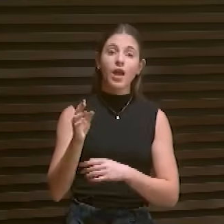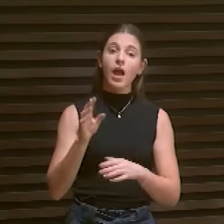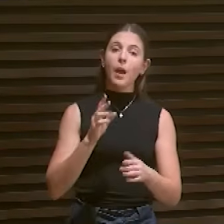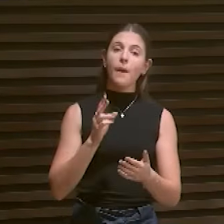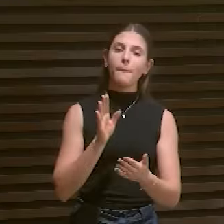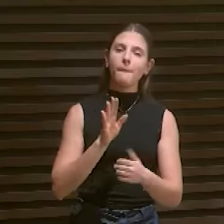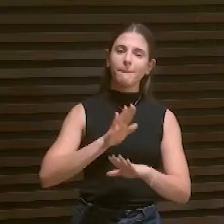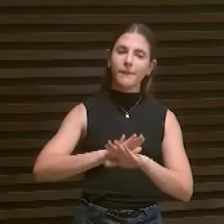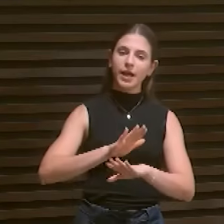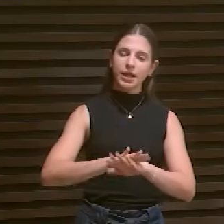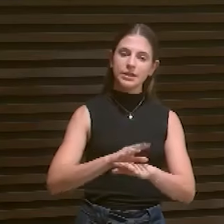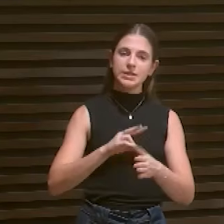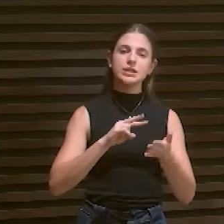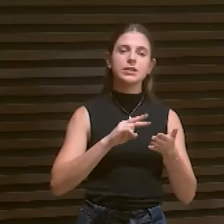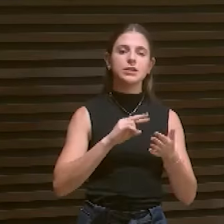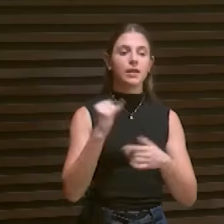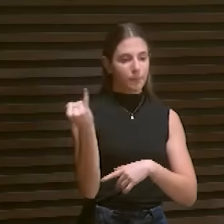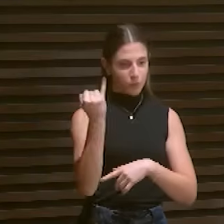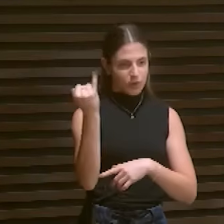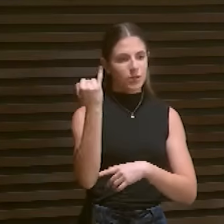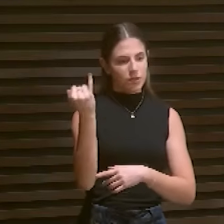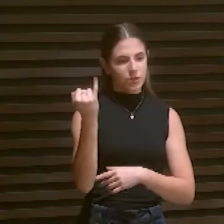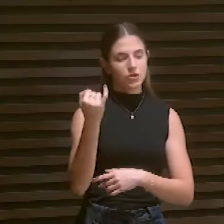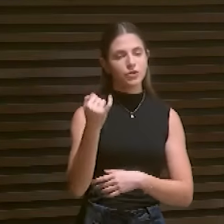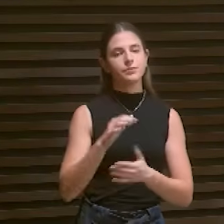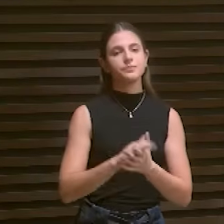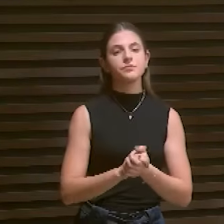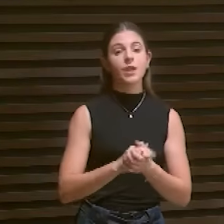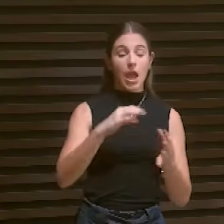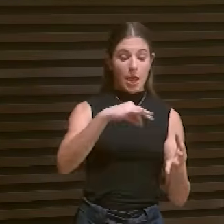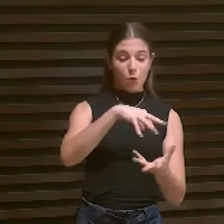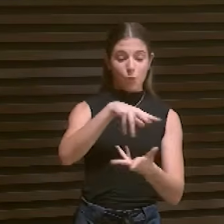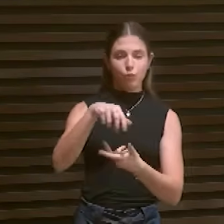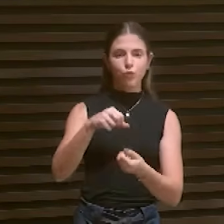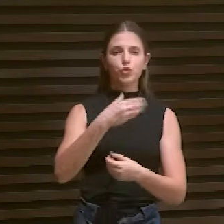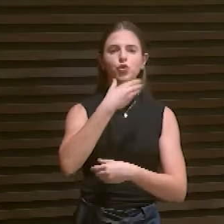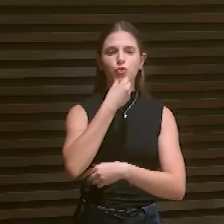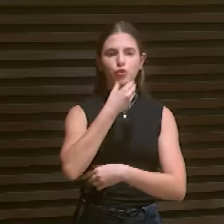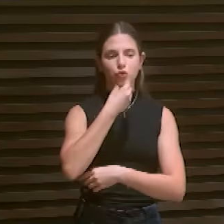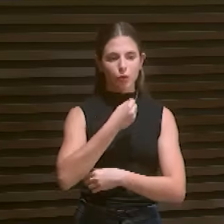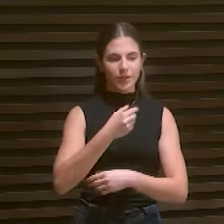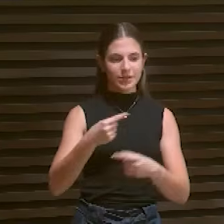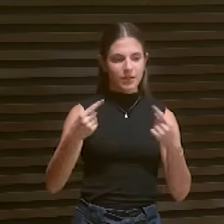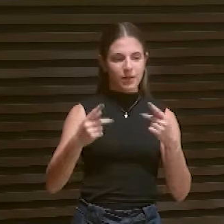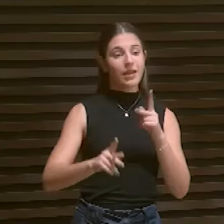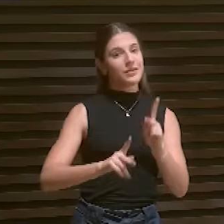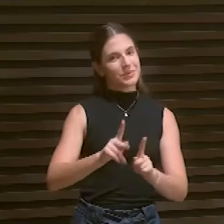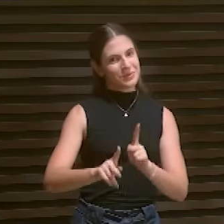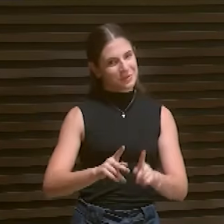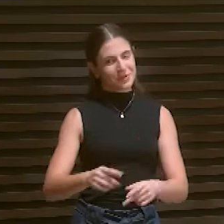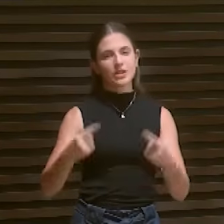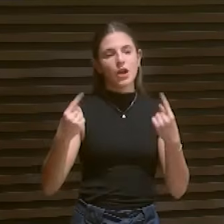escritos de João. A ideia aqui é o mundo dos homens em rebelião clara